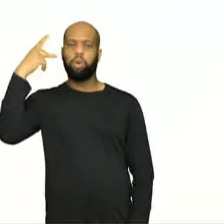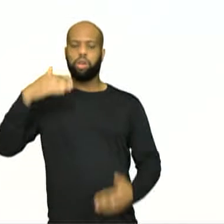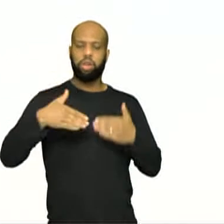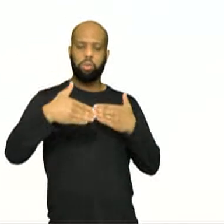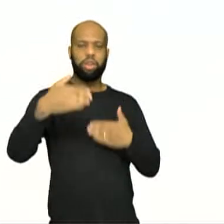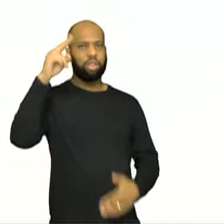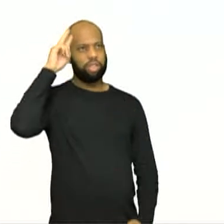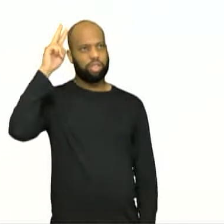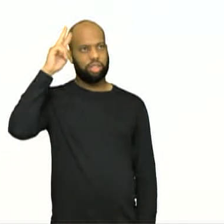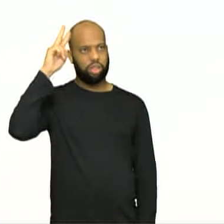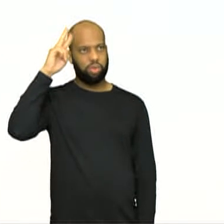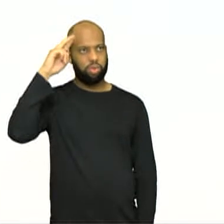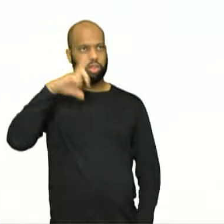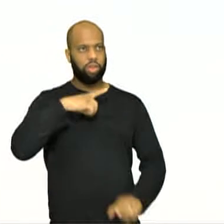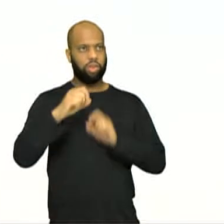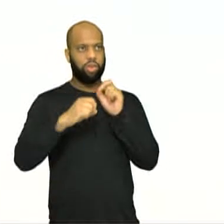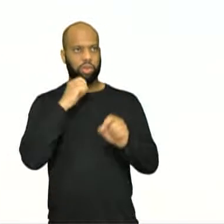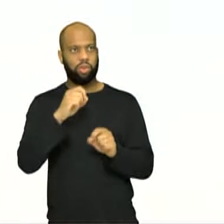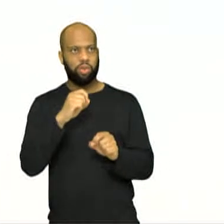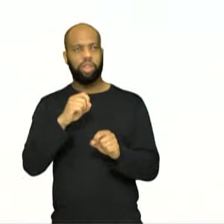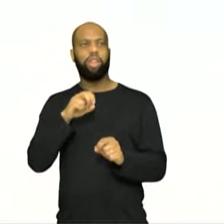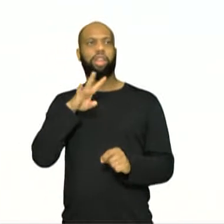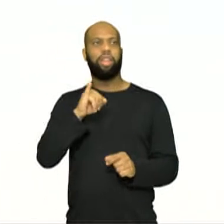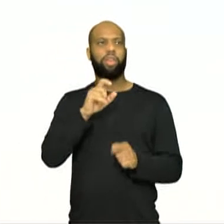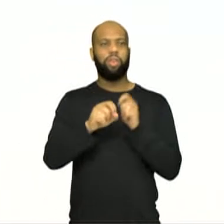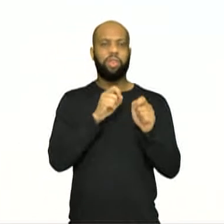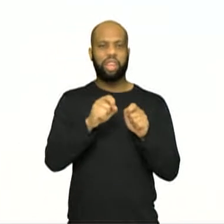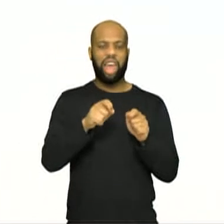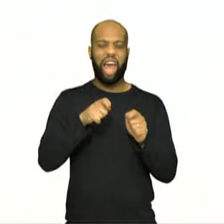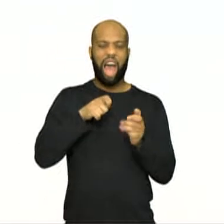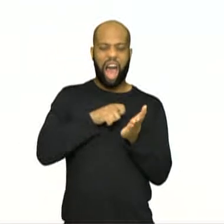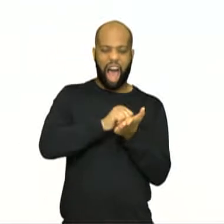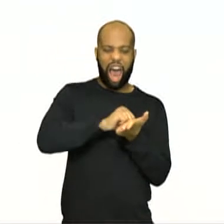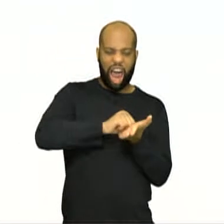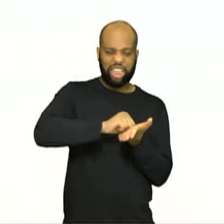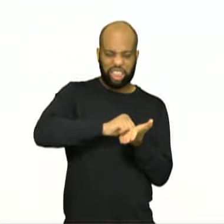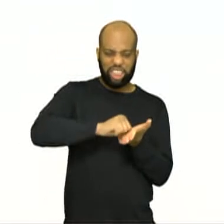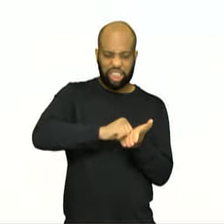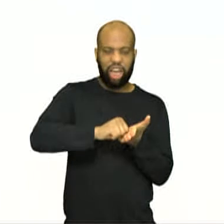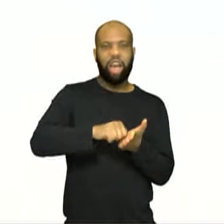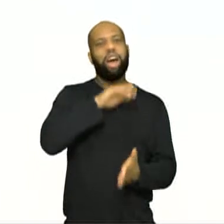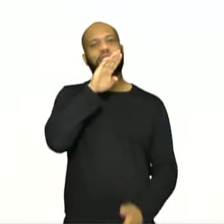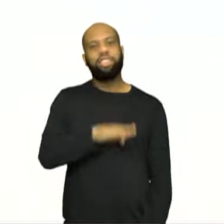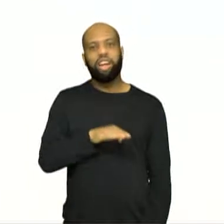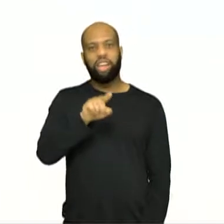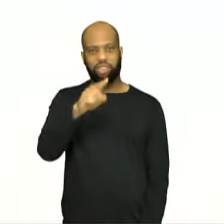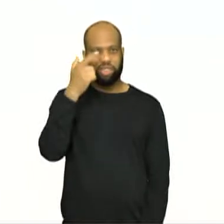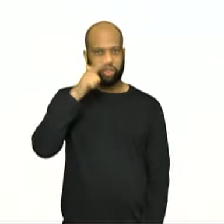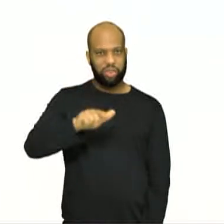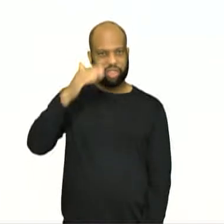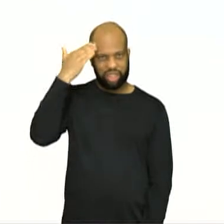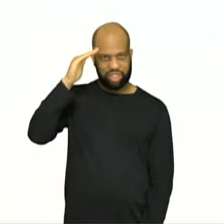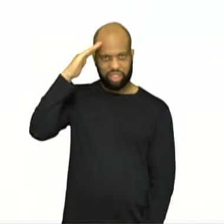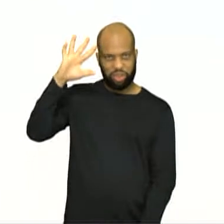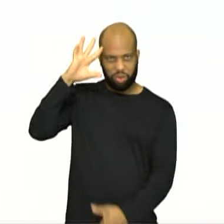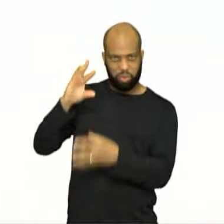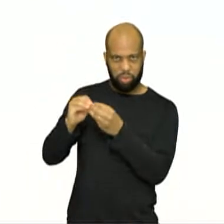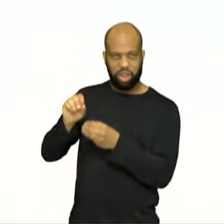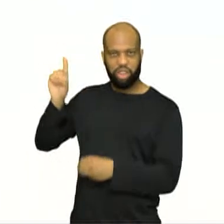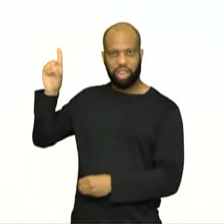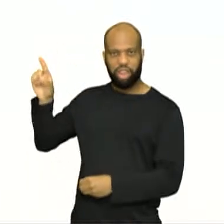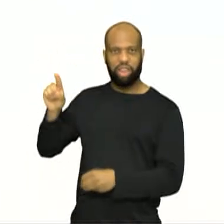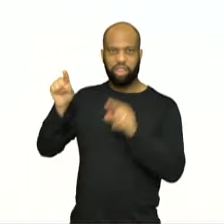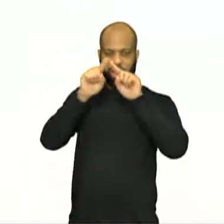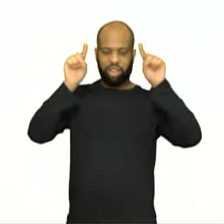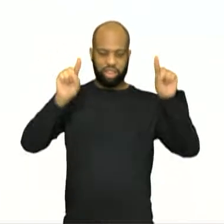a raladinha será à tarde. Veja o que você consegue, se você consegue interpretar essa